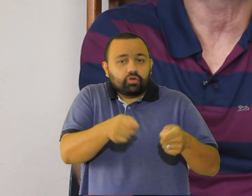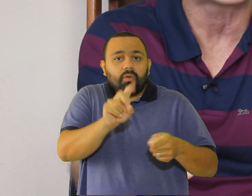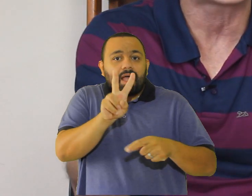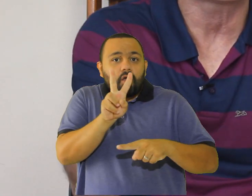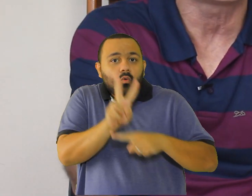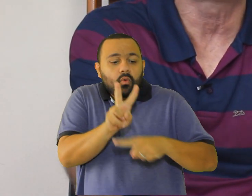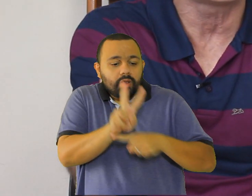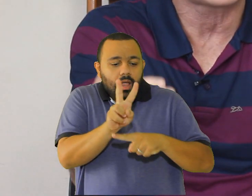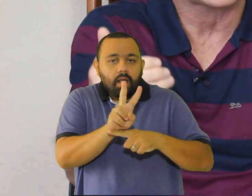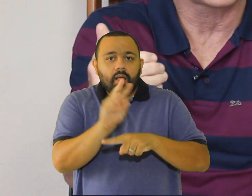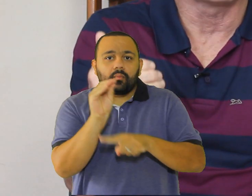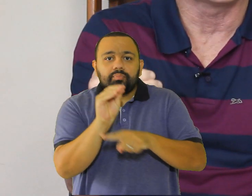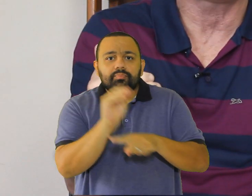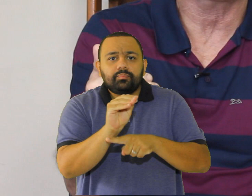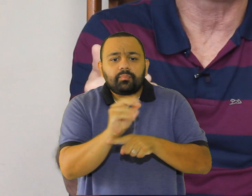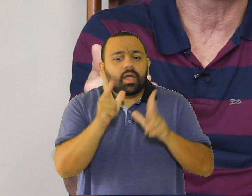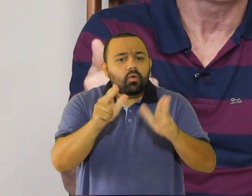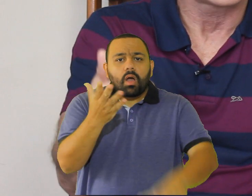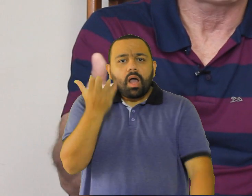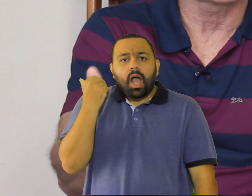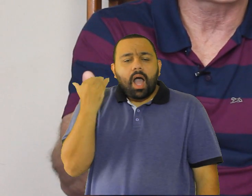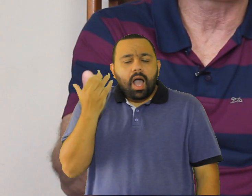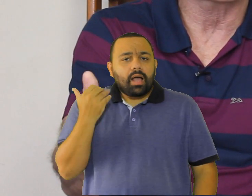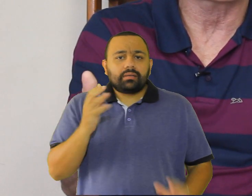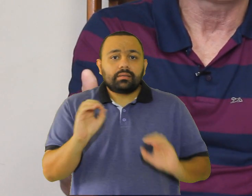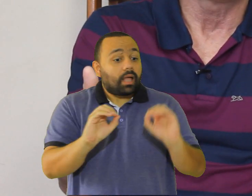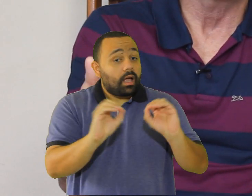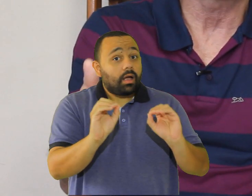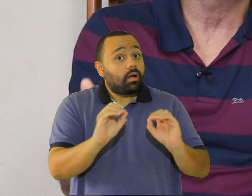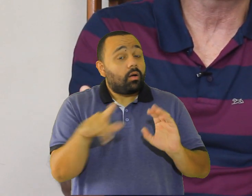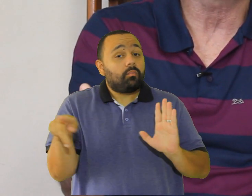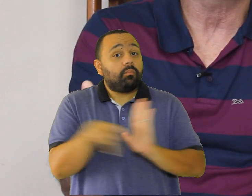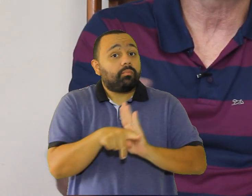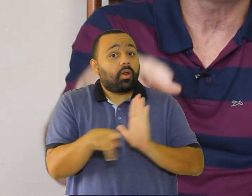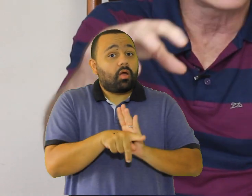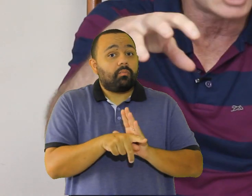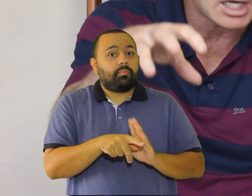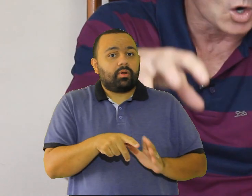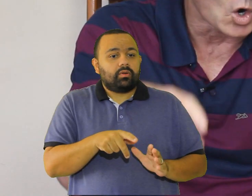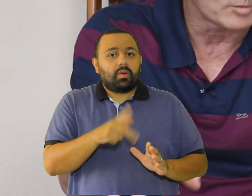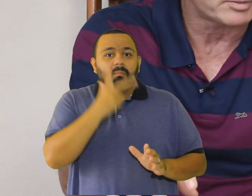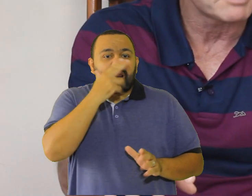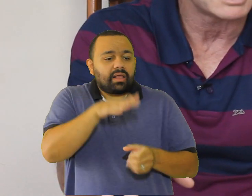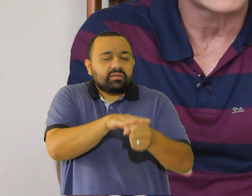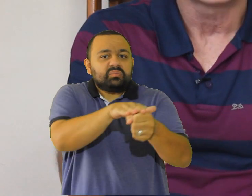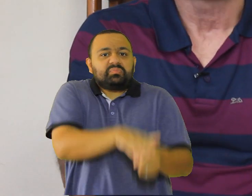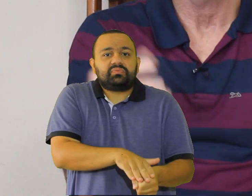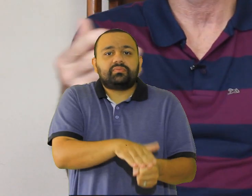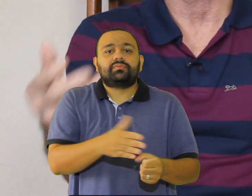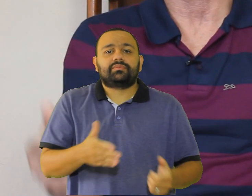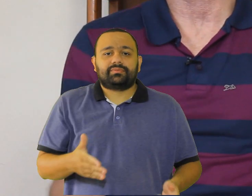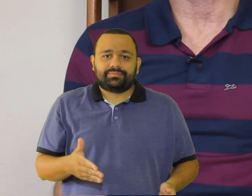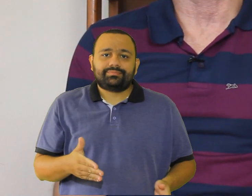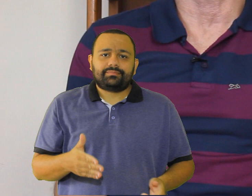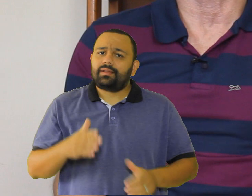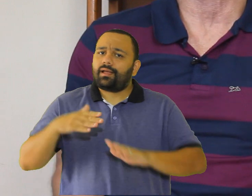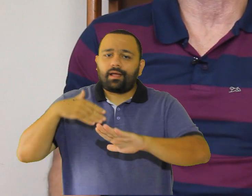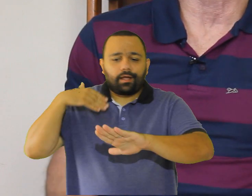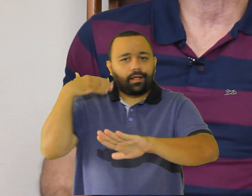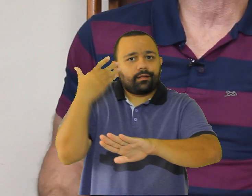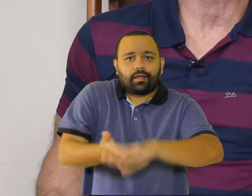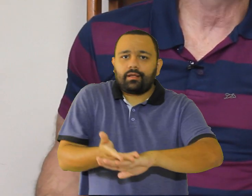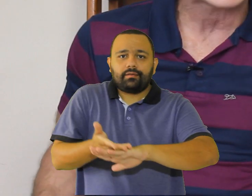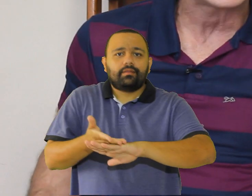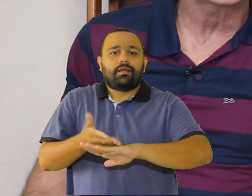de cuidar e cultivar como antes, proteger, e sim no sentido de oprimir. E desde então